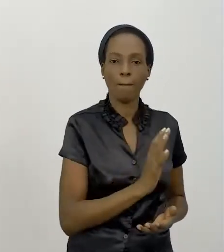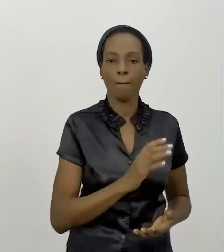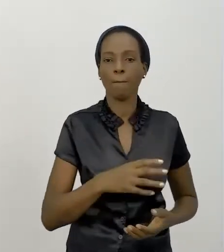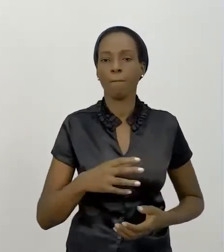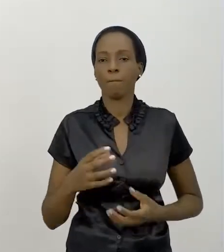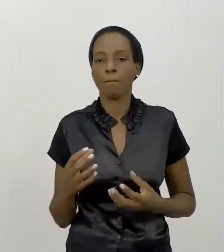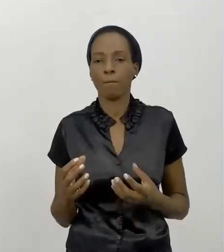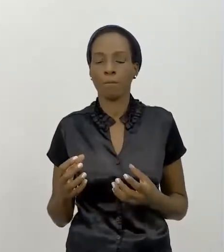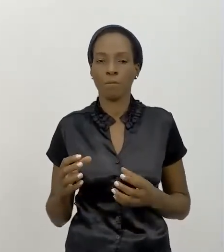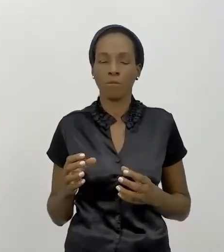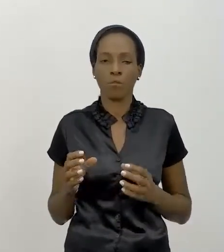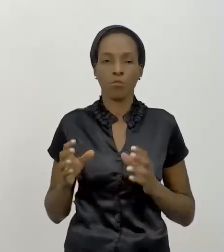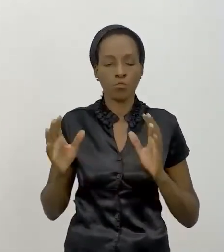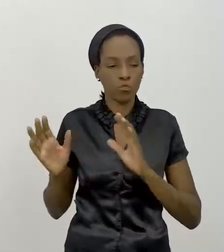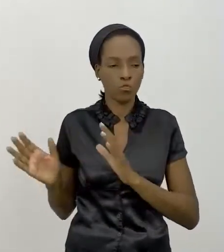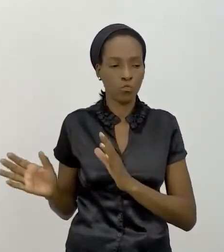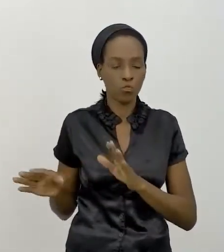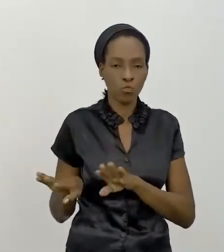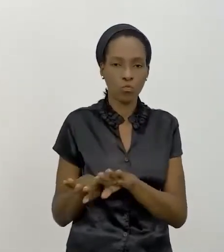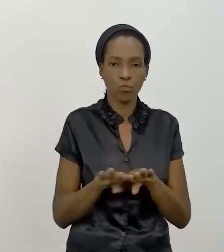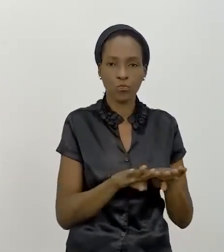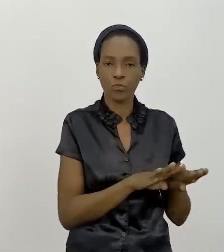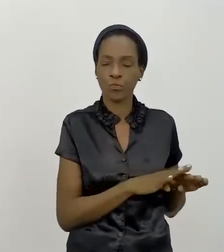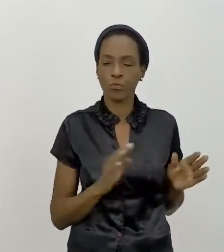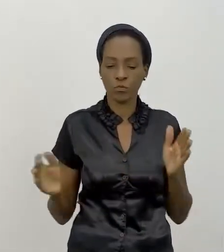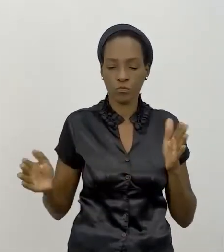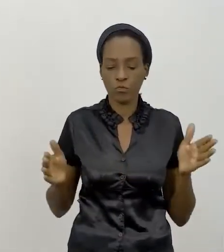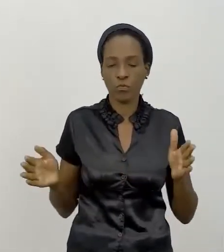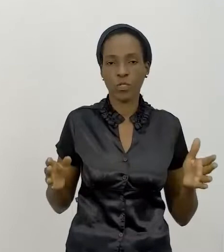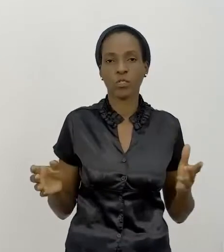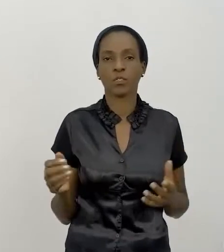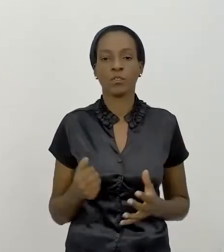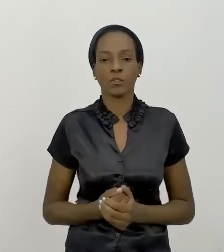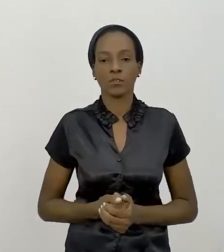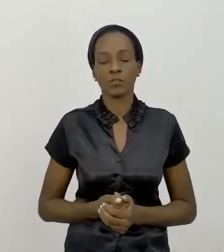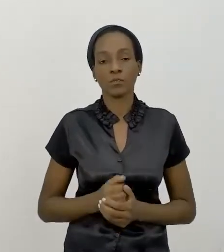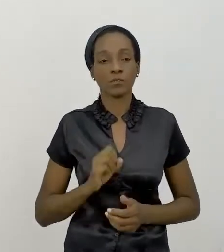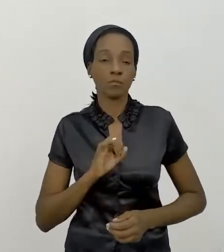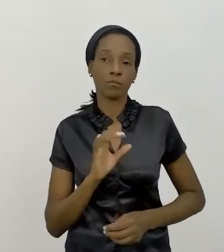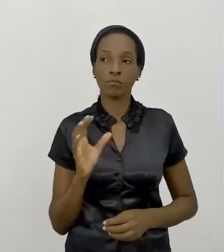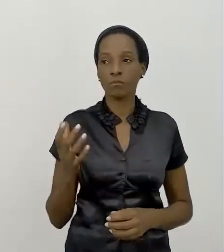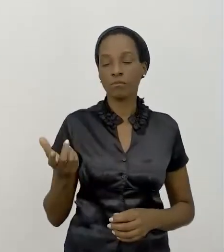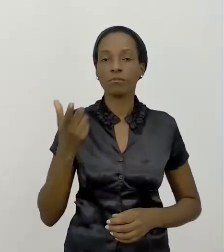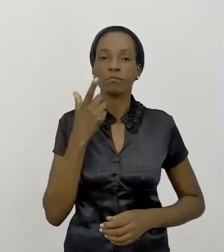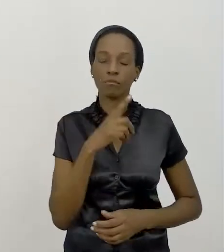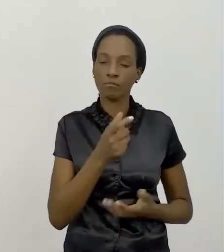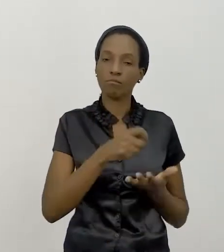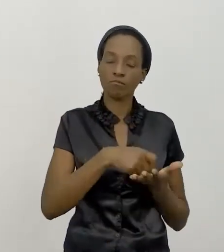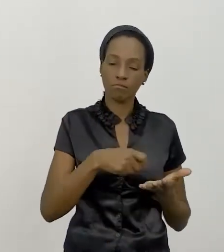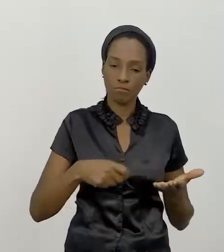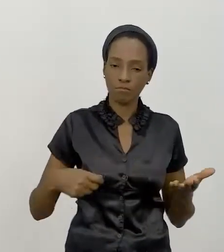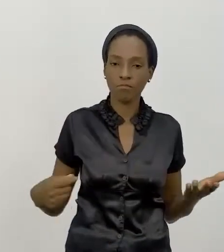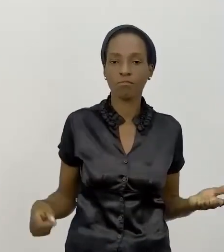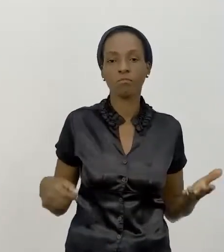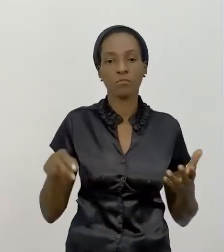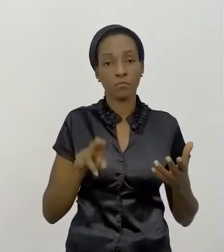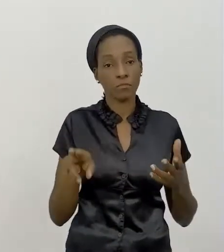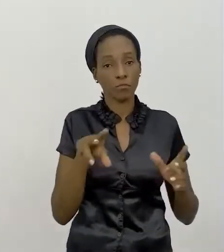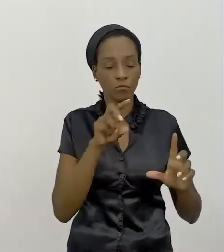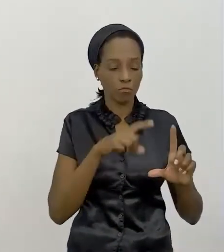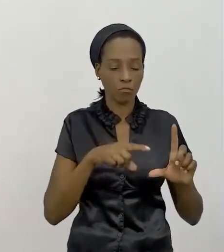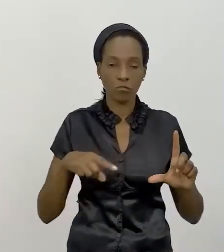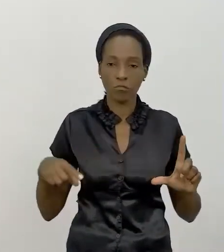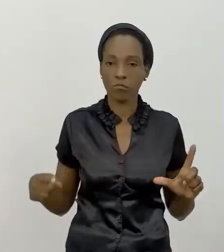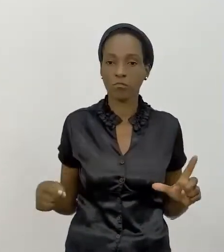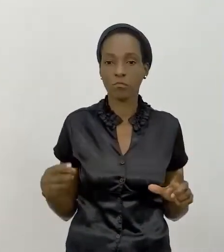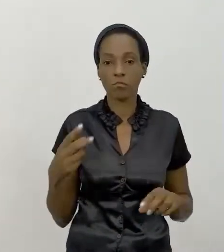comportamento, um padrão, né? Ao longo do tempo. E se isso acontecer, a gente consegue escrever na forma de gráfico também, né?